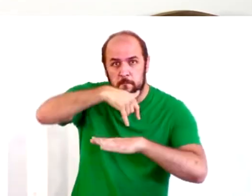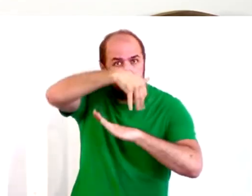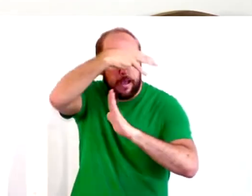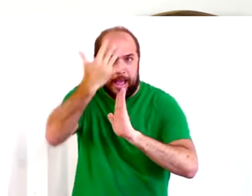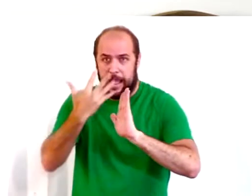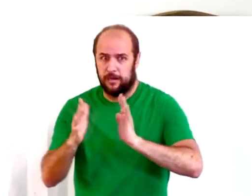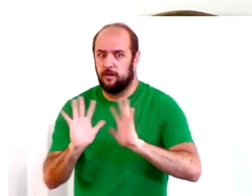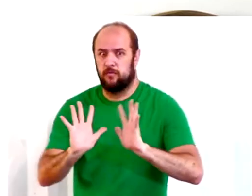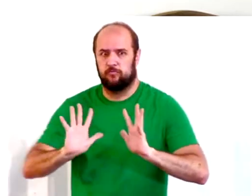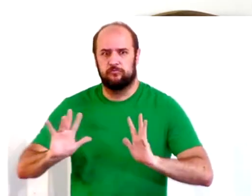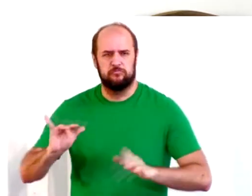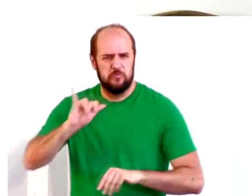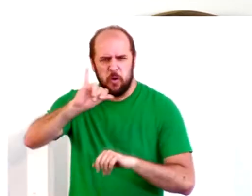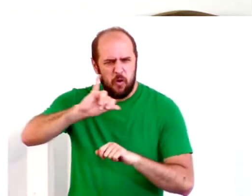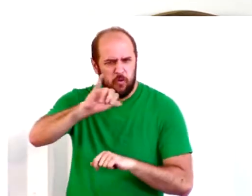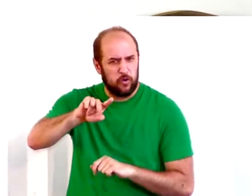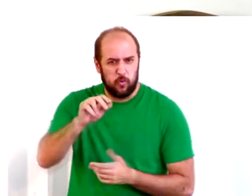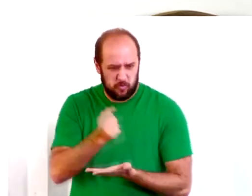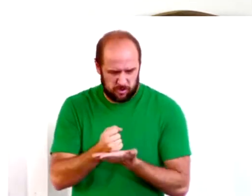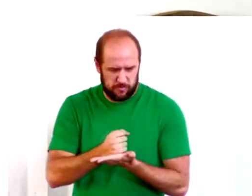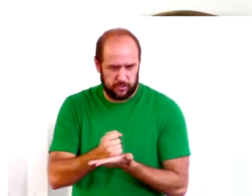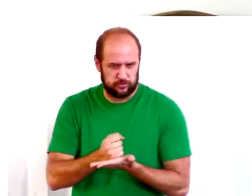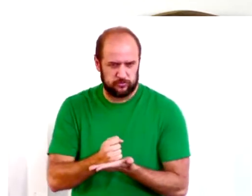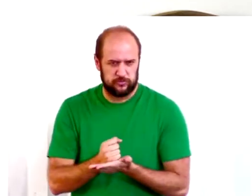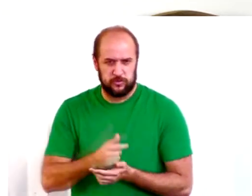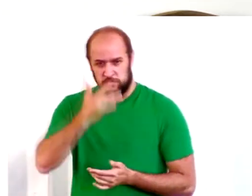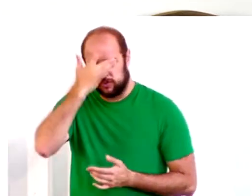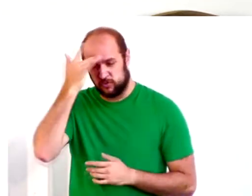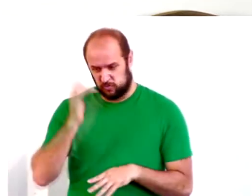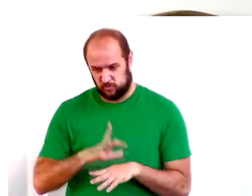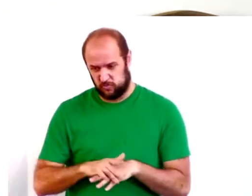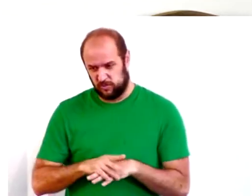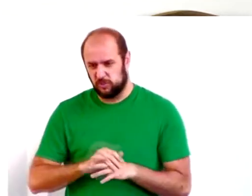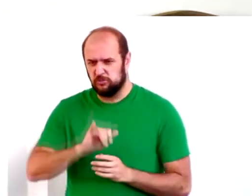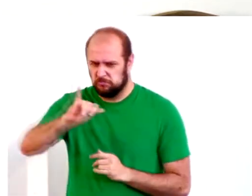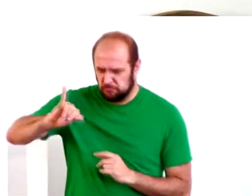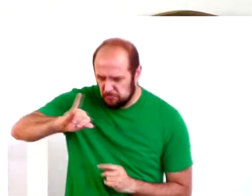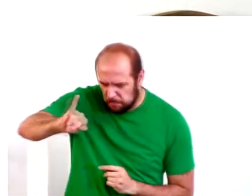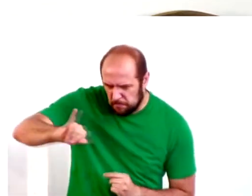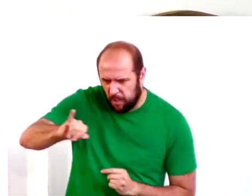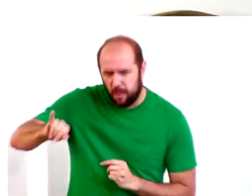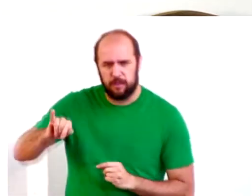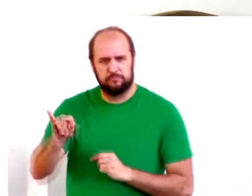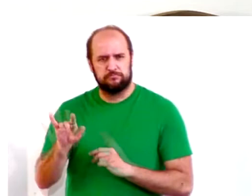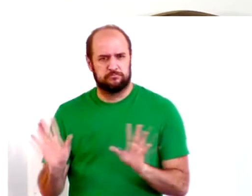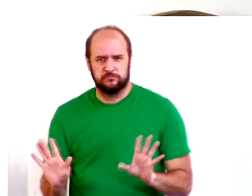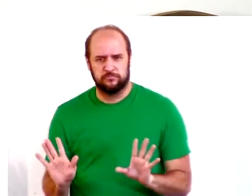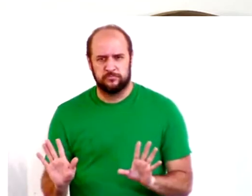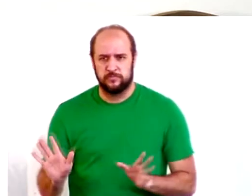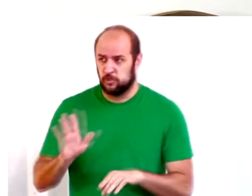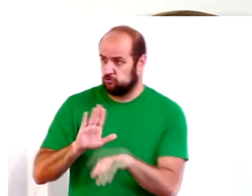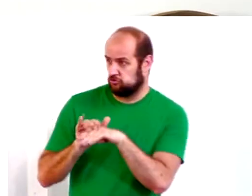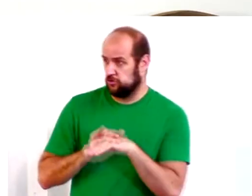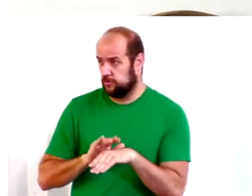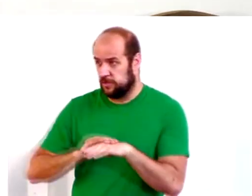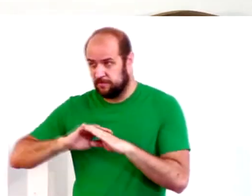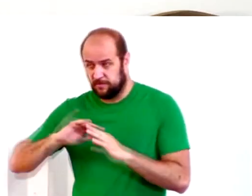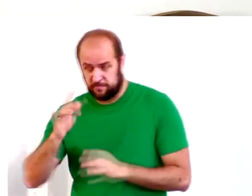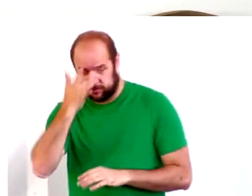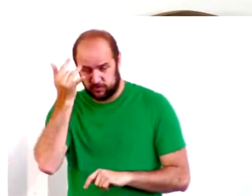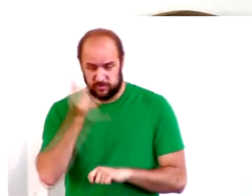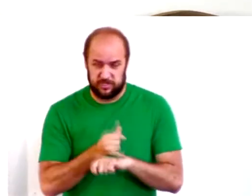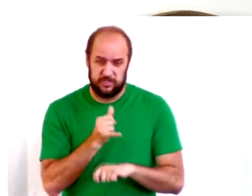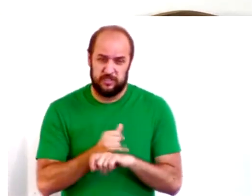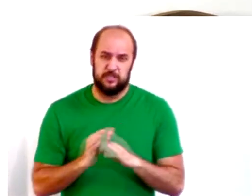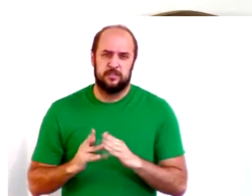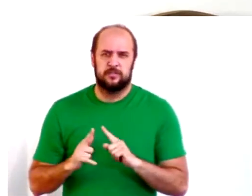óleo. Era como um remédio para enfermidades que eram possíveis. Chamavam os líderes das igrejas para orar com as